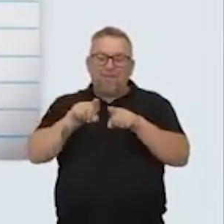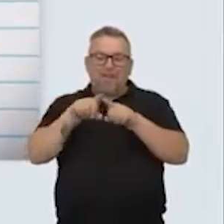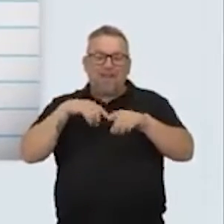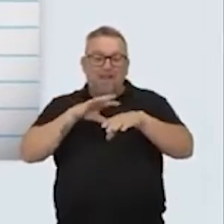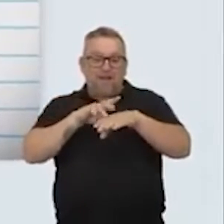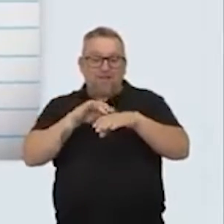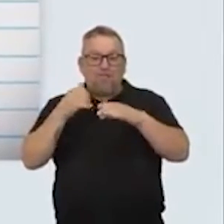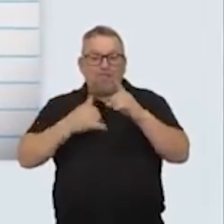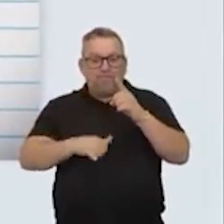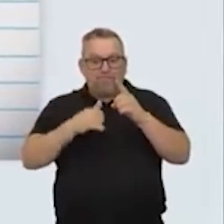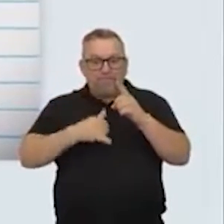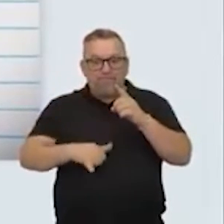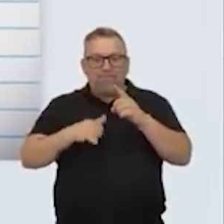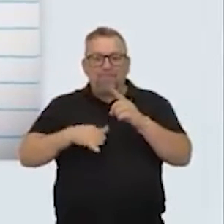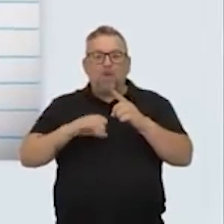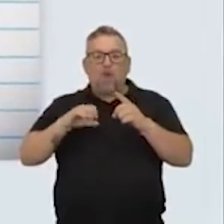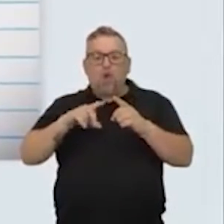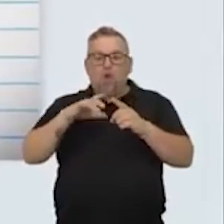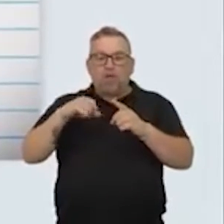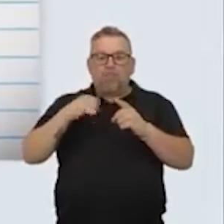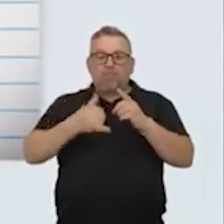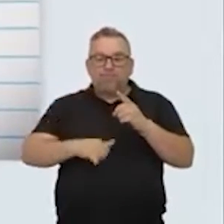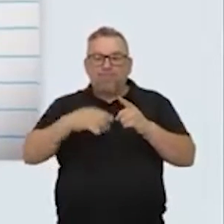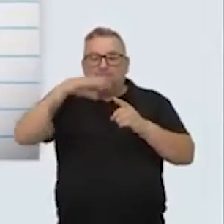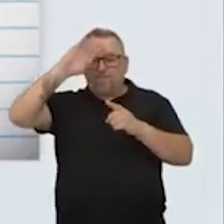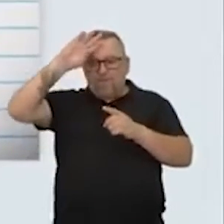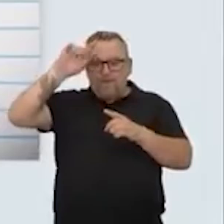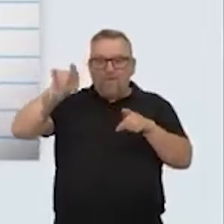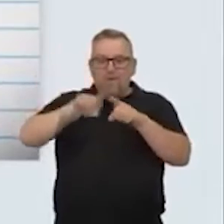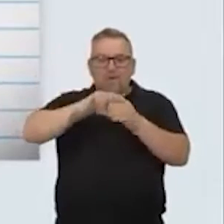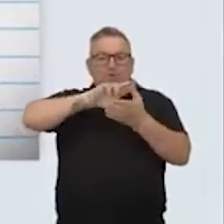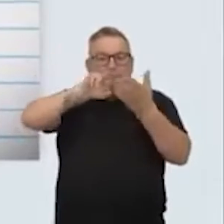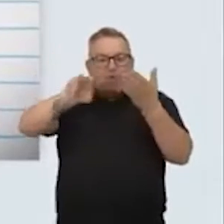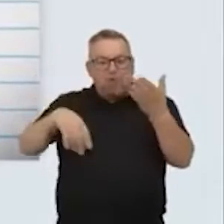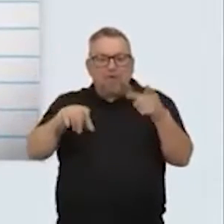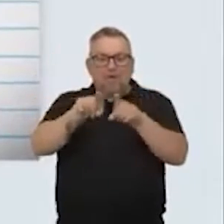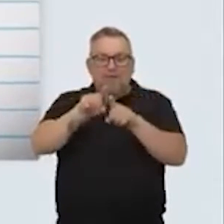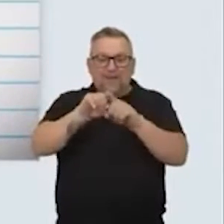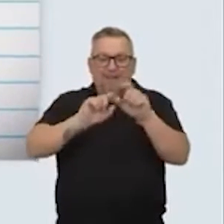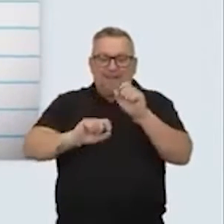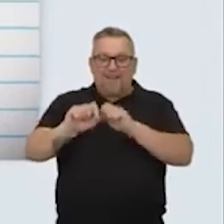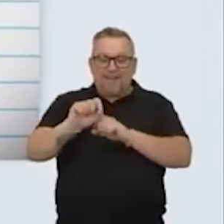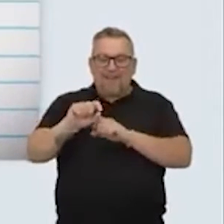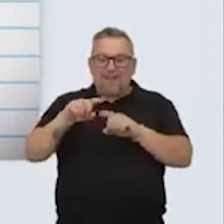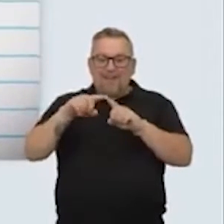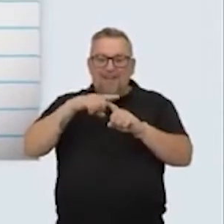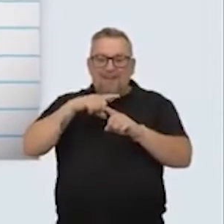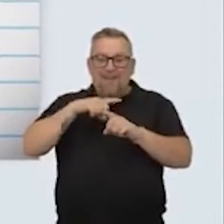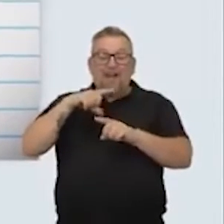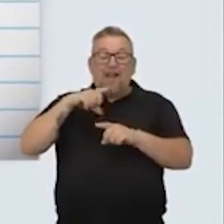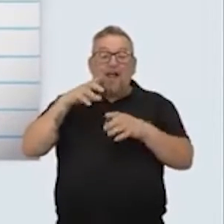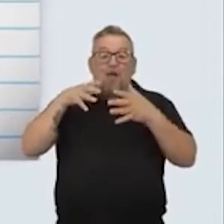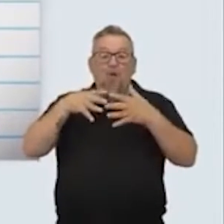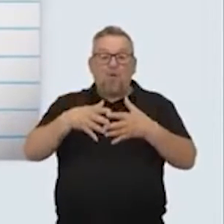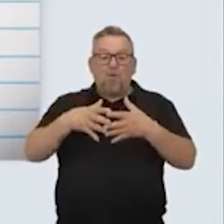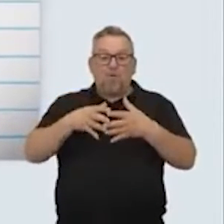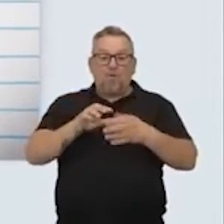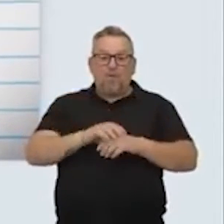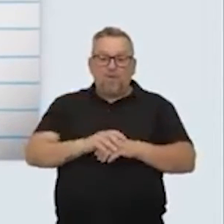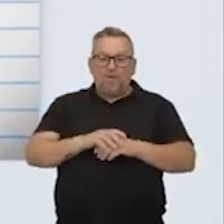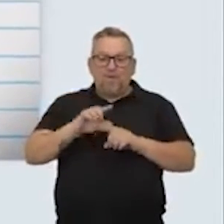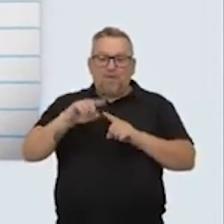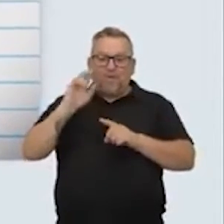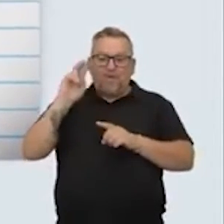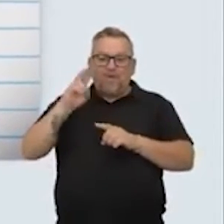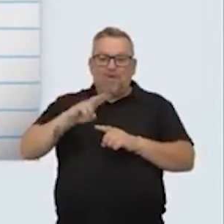como diarreia, cólera, disenteria, febre tifoide e pólio. Estima-se que a ingestão de água contaminada cause mortes por diarreia